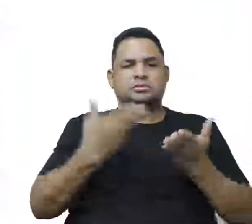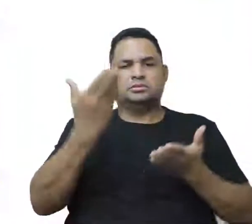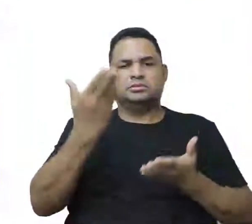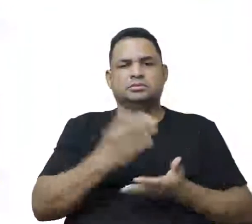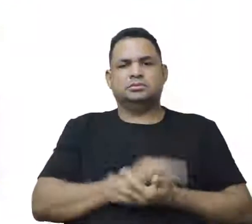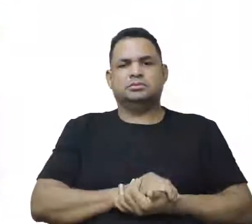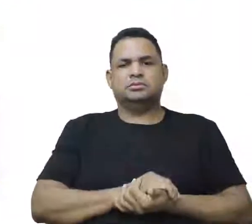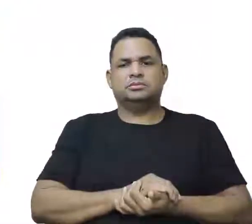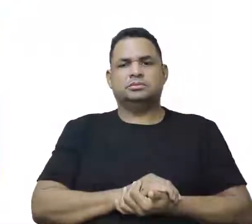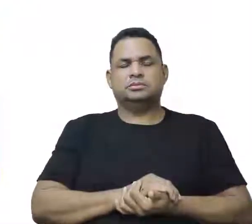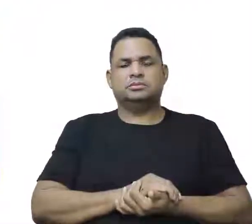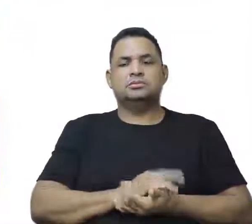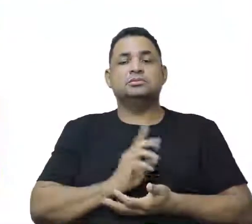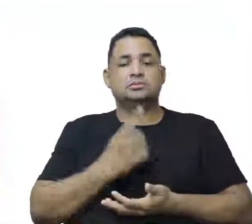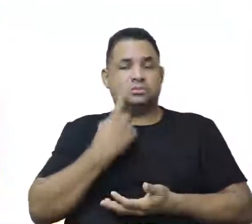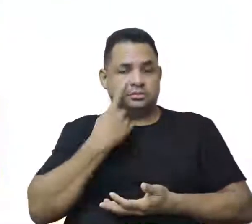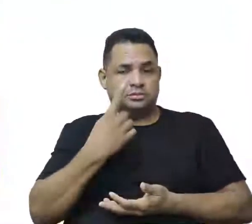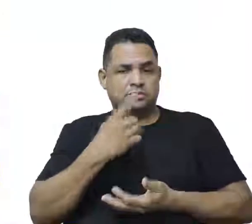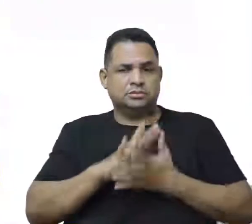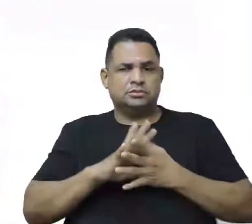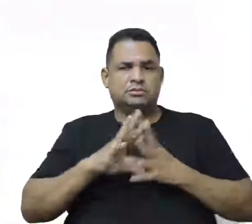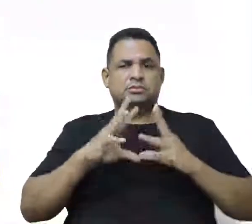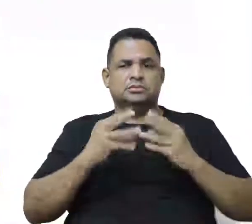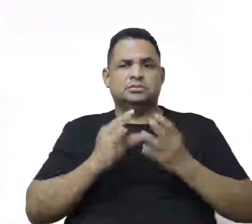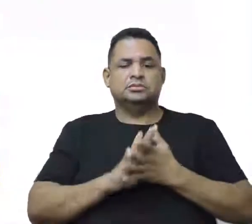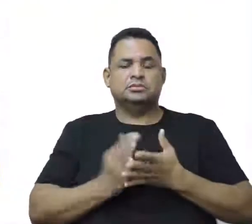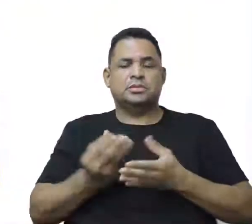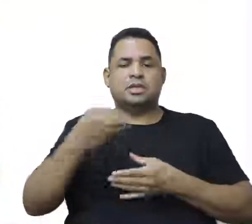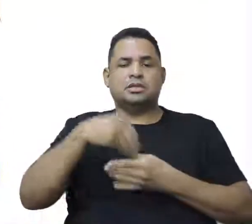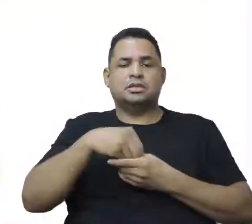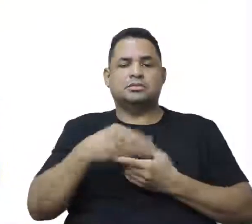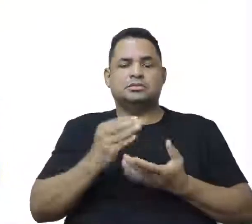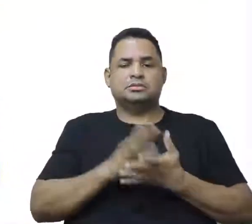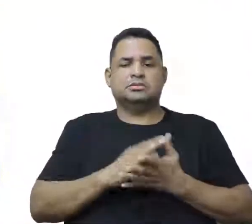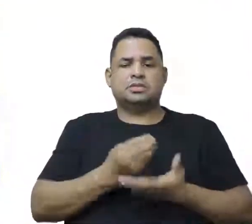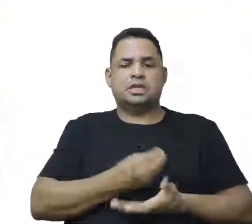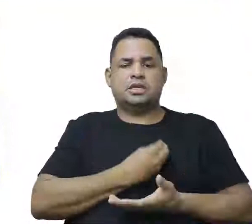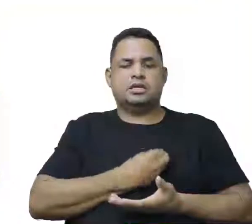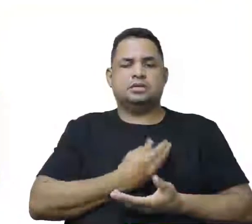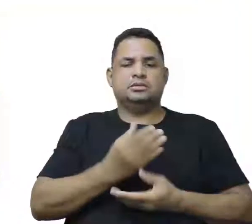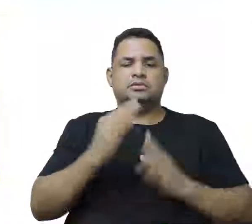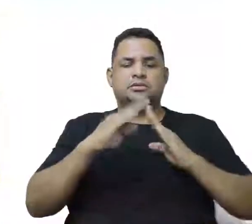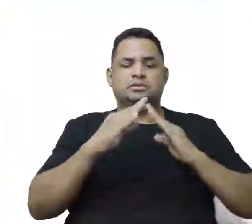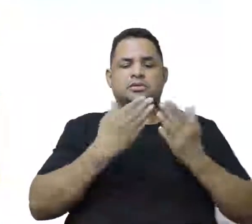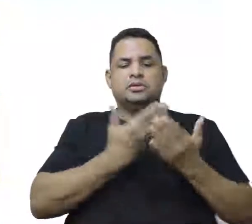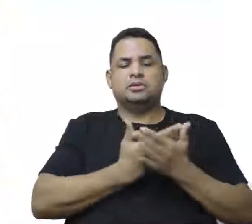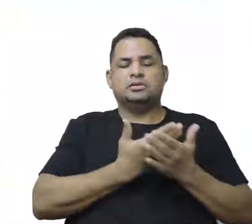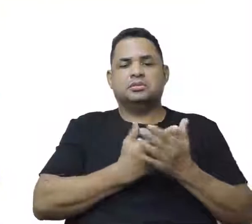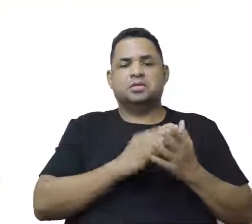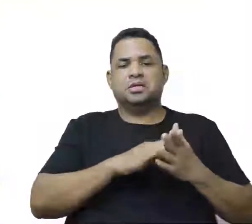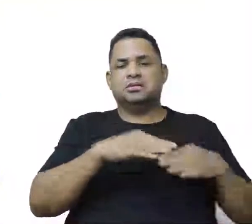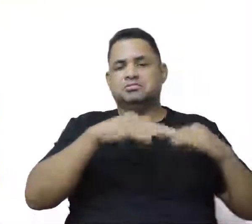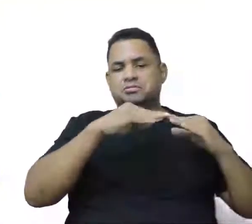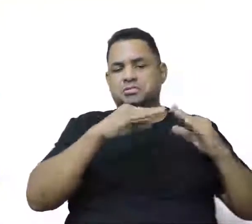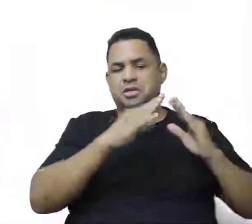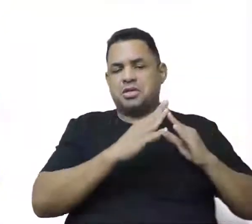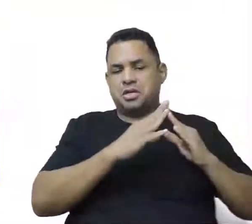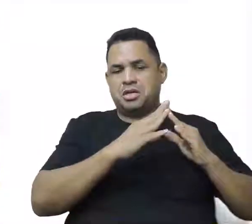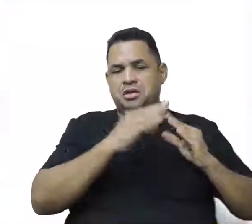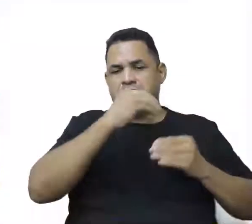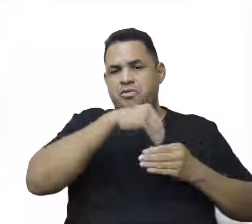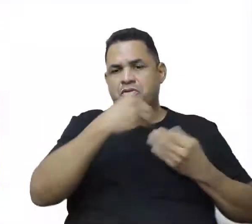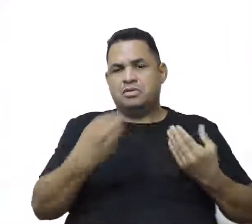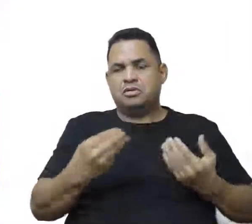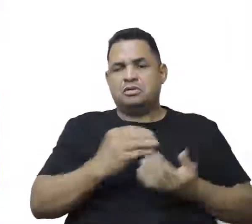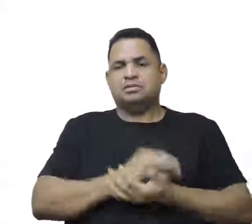elencados aqui, você vai ver que eles são totalmente pertinentes na sua vida dentro da escola e fora da escola. Ou seja, quando você sai, por exemplo, do